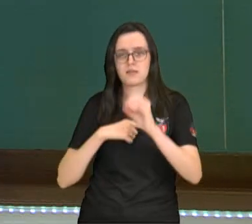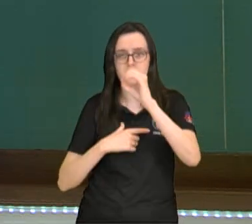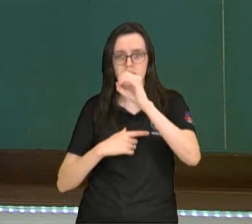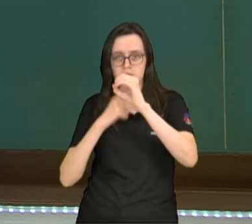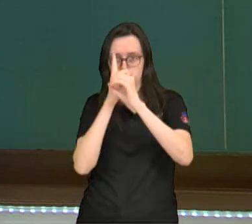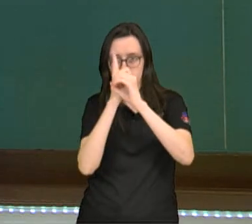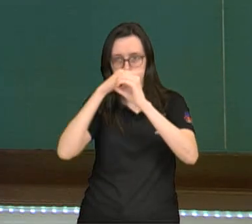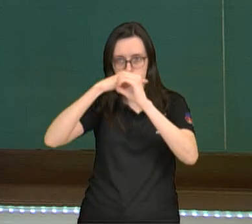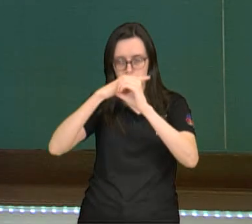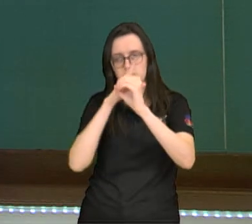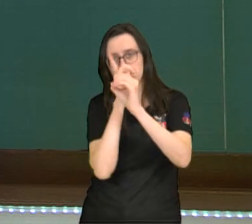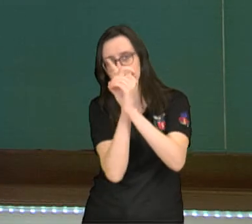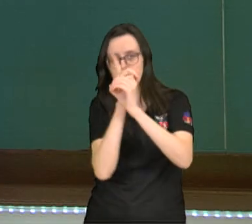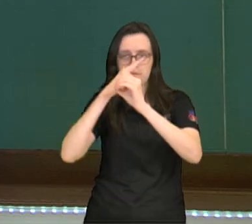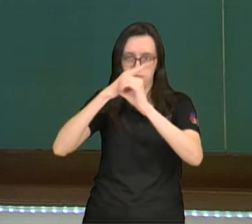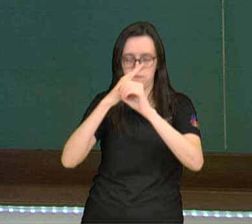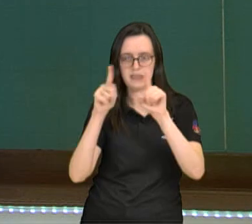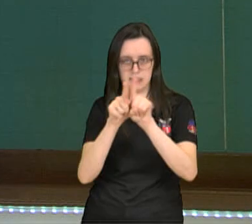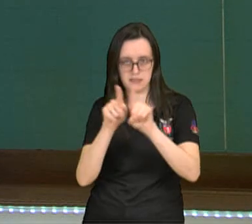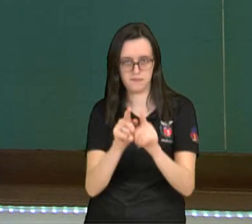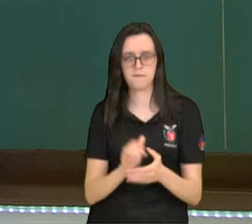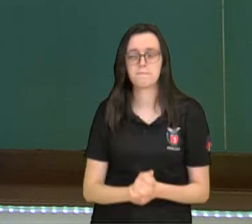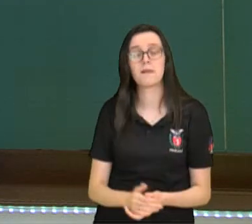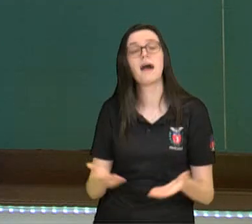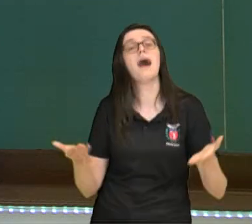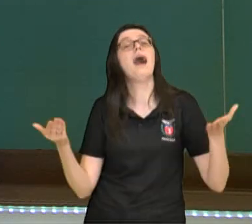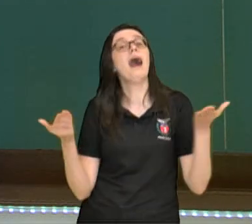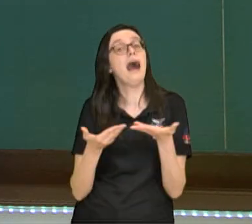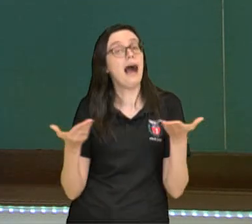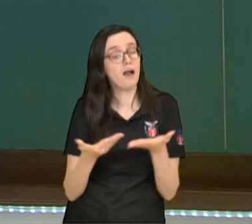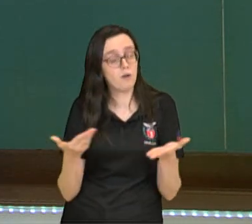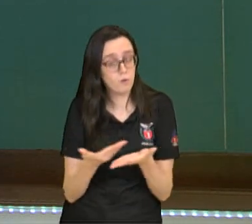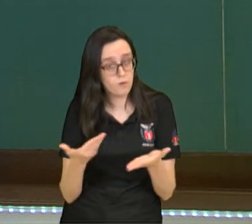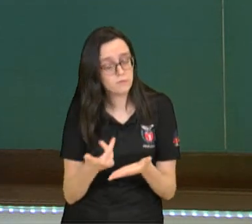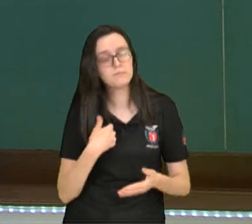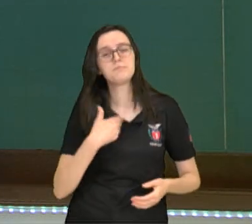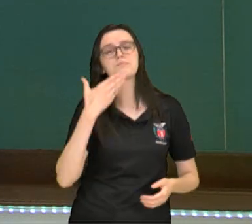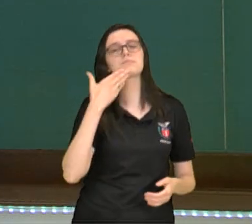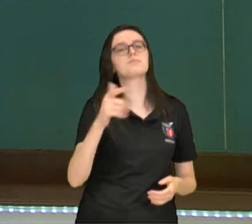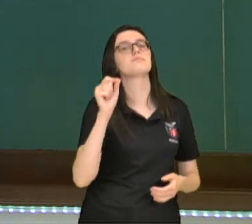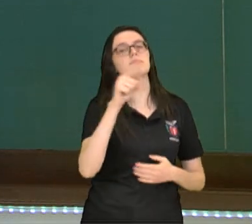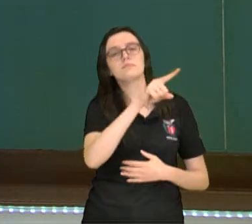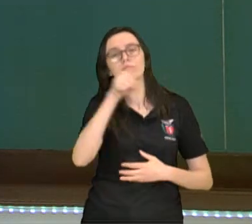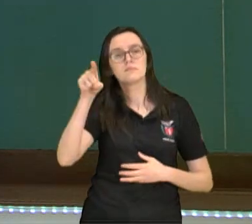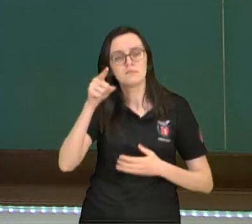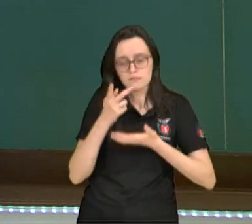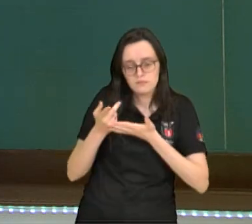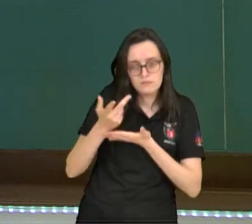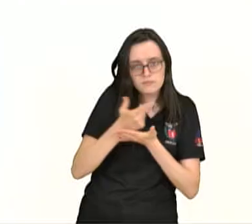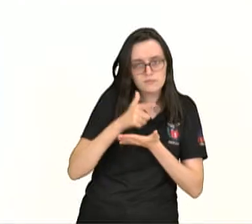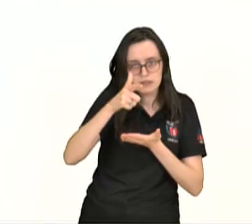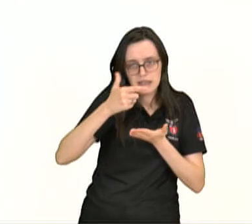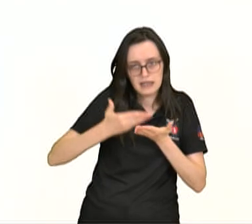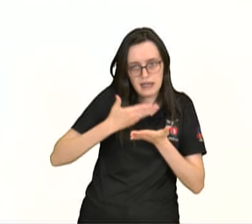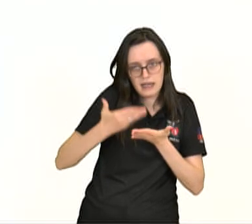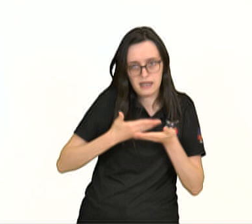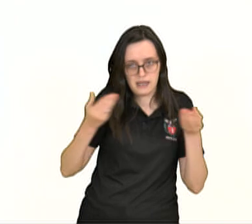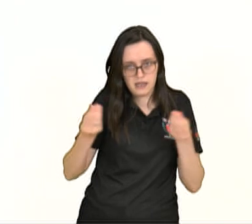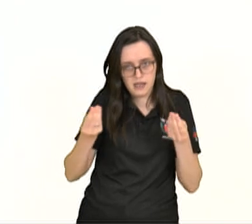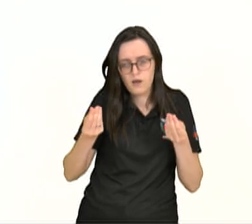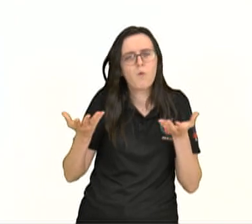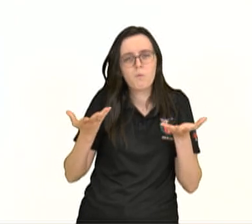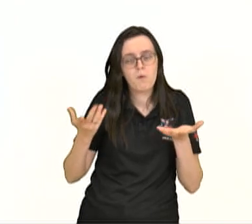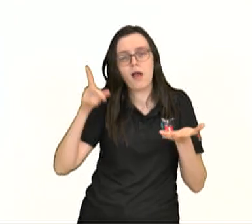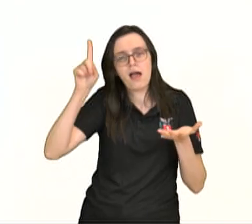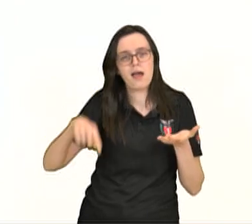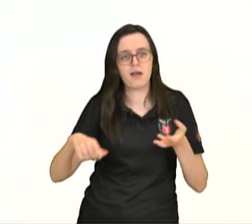aí no desenho. E agora, eu vou pedir para que vocês ilustrem aí no seu caderno a rosa